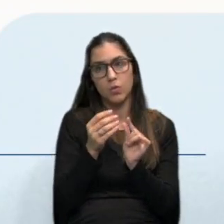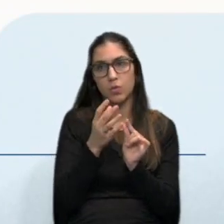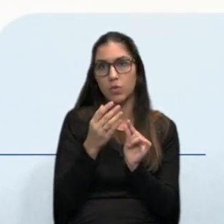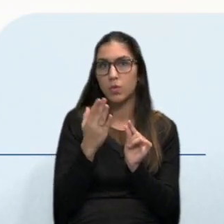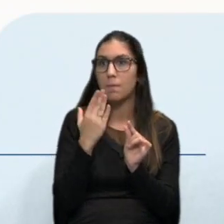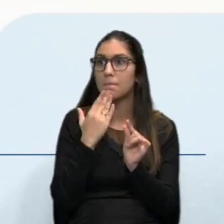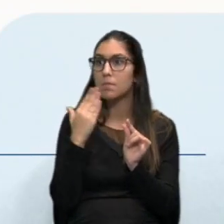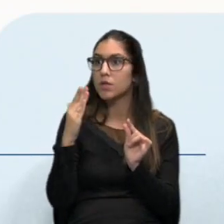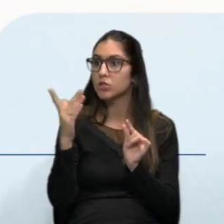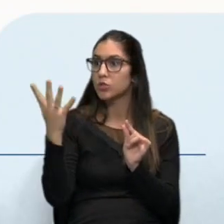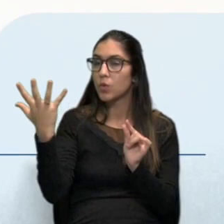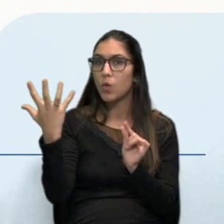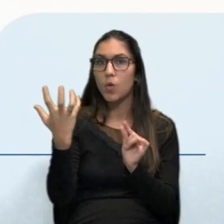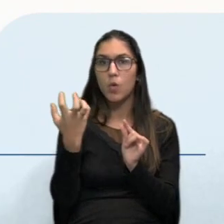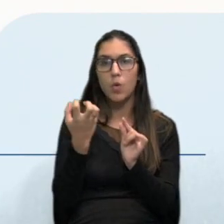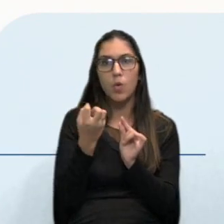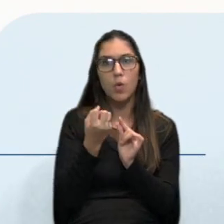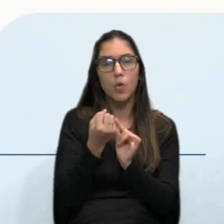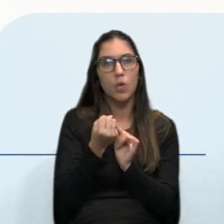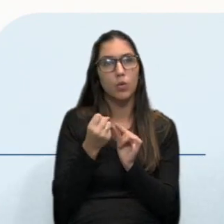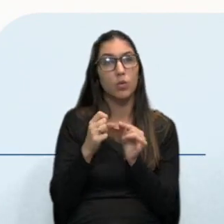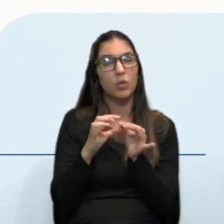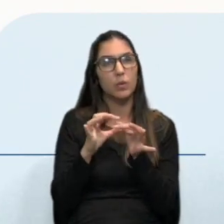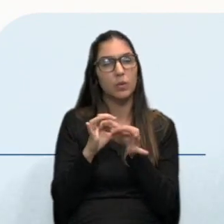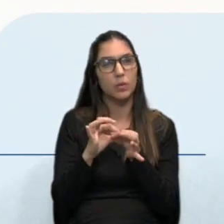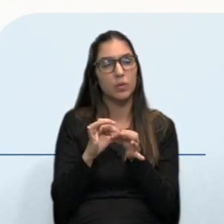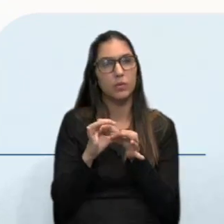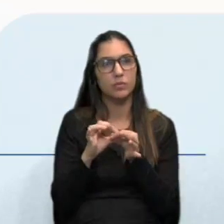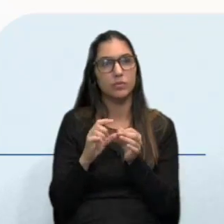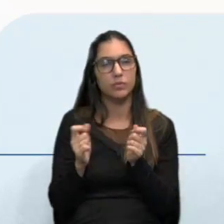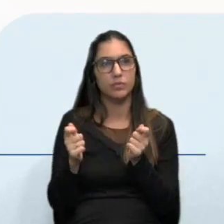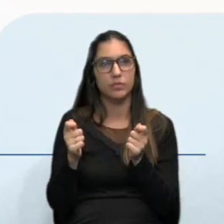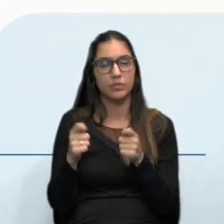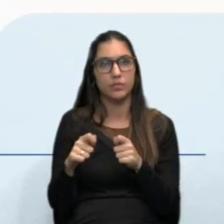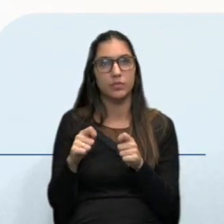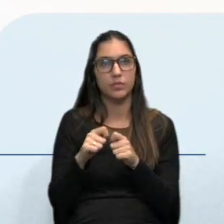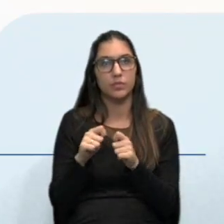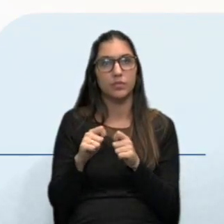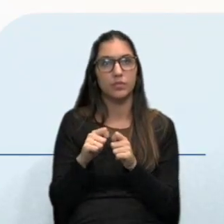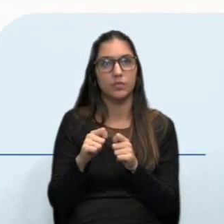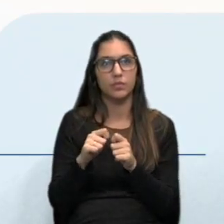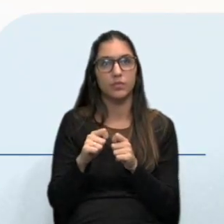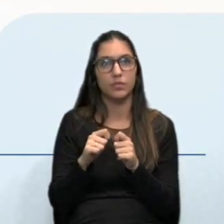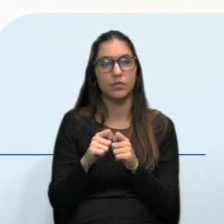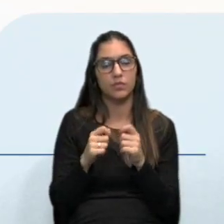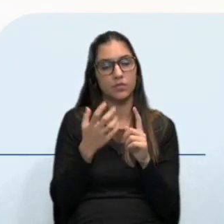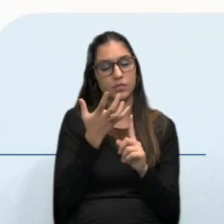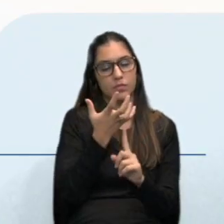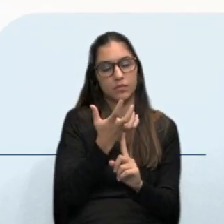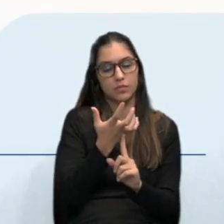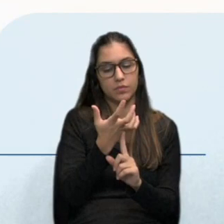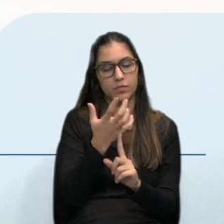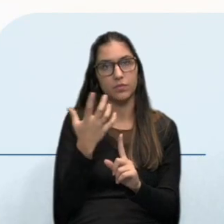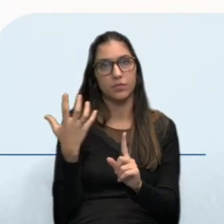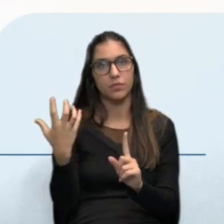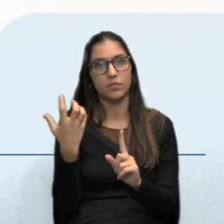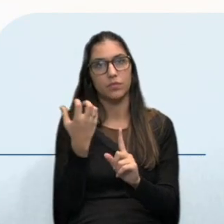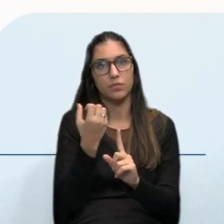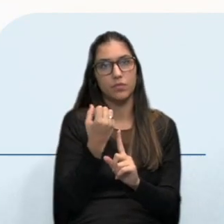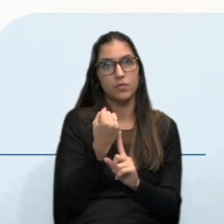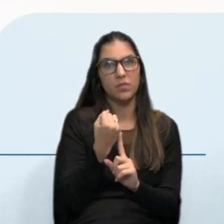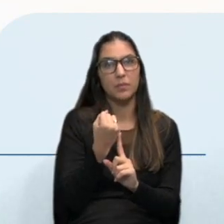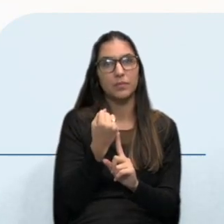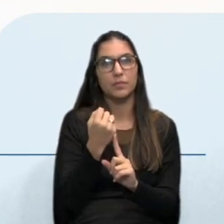requisição de handover. Então, faz a requisição de handover para essa estação radiobase e faz